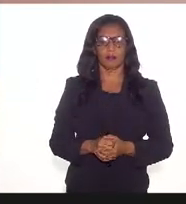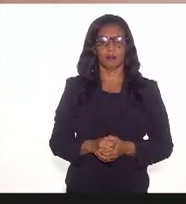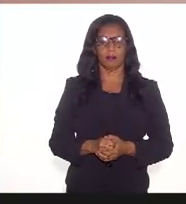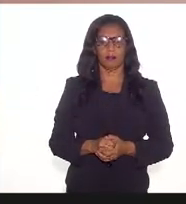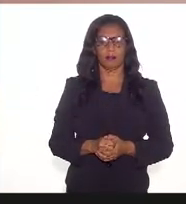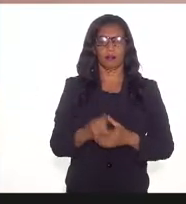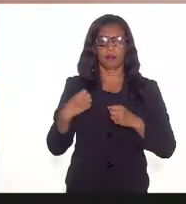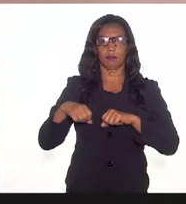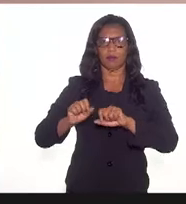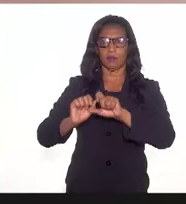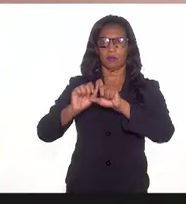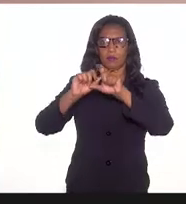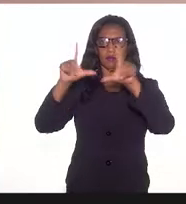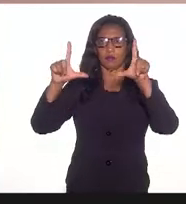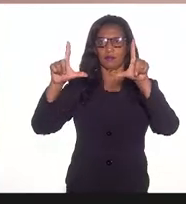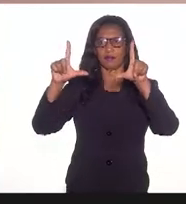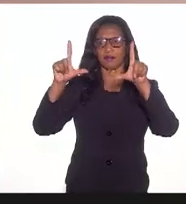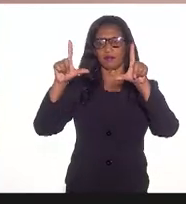colocar a tela.